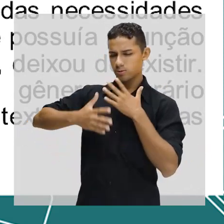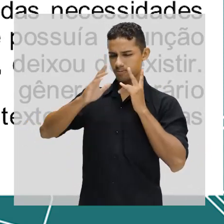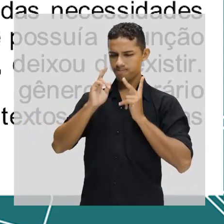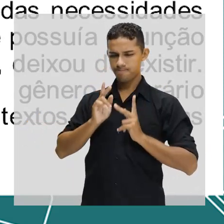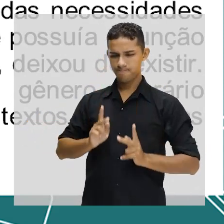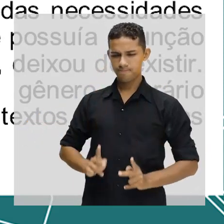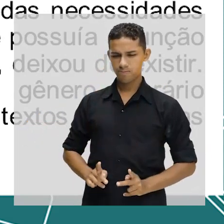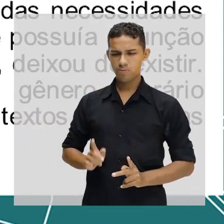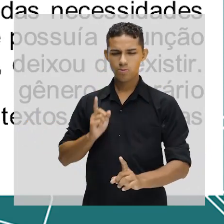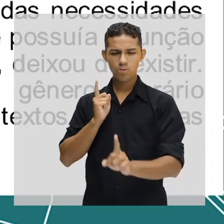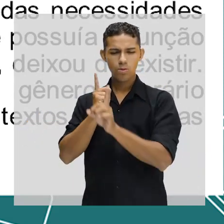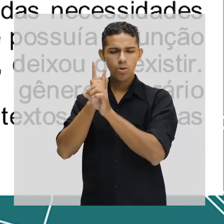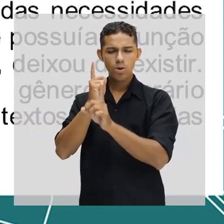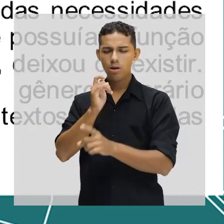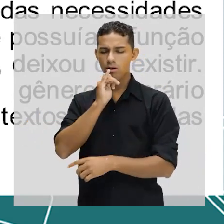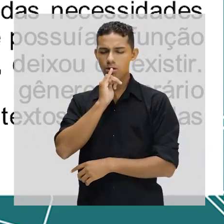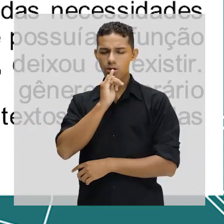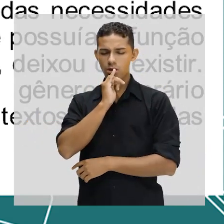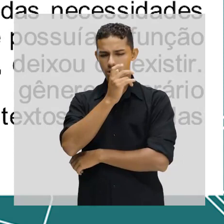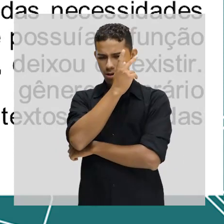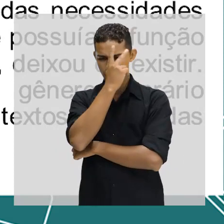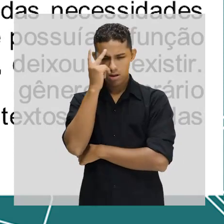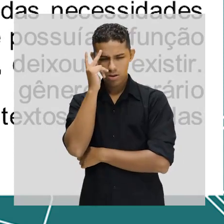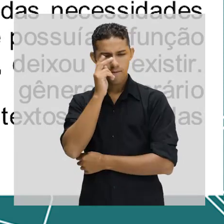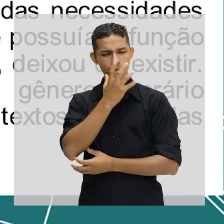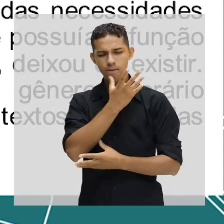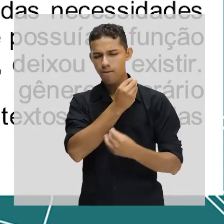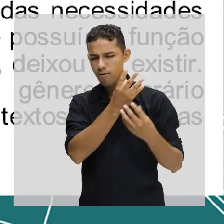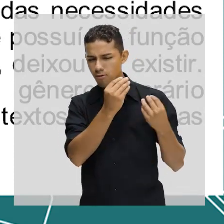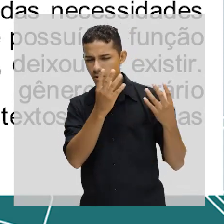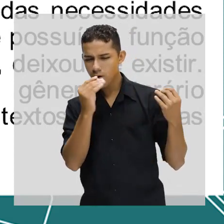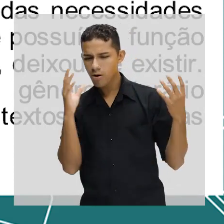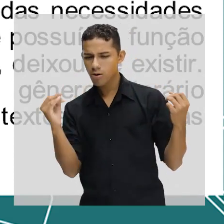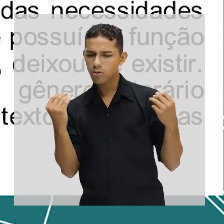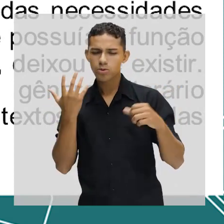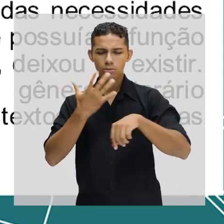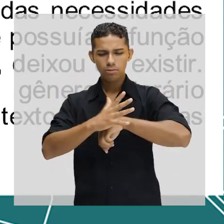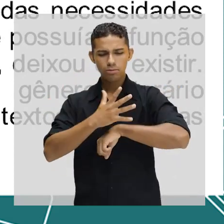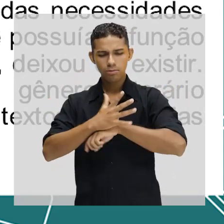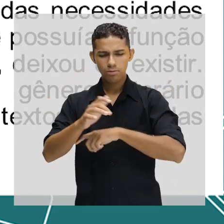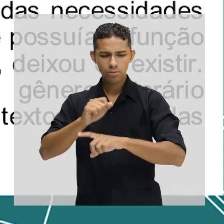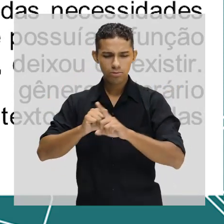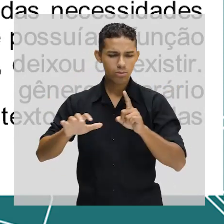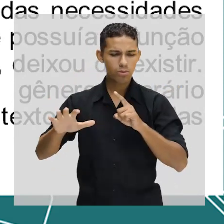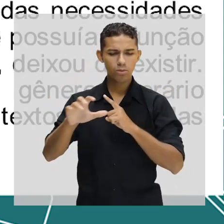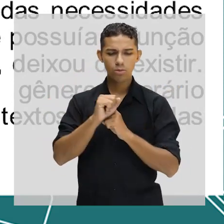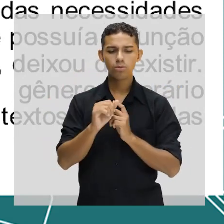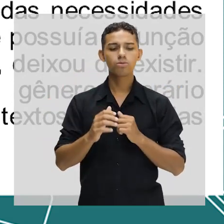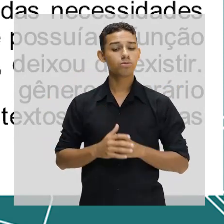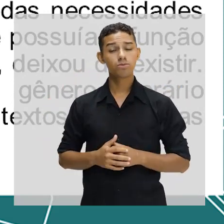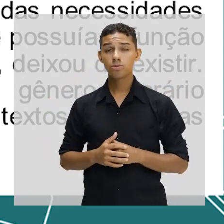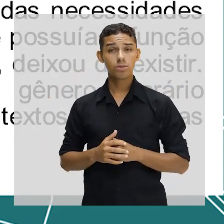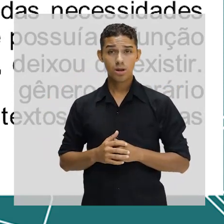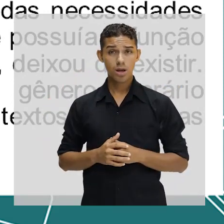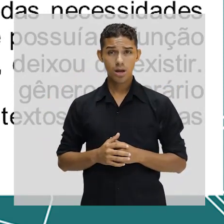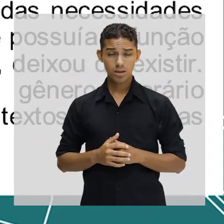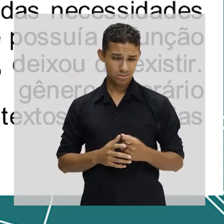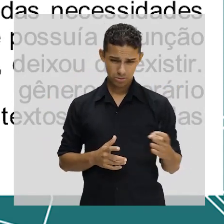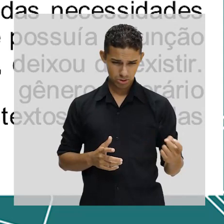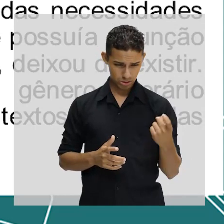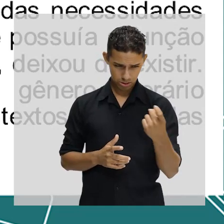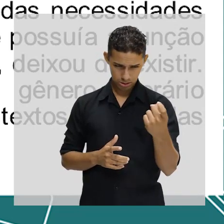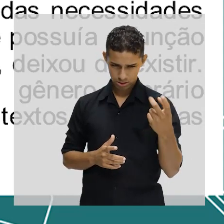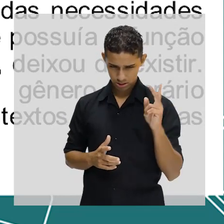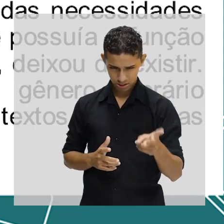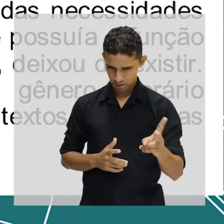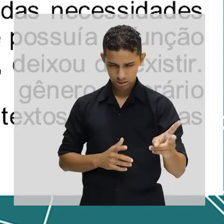facilmente identificáveis, pois são tão inúmeros quanto as práticas sociais. Não são eternos,